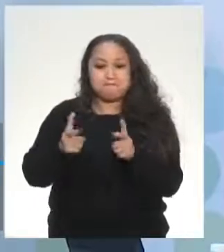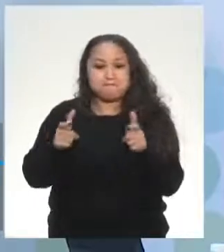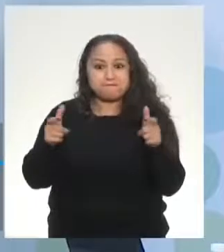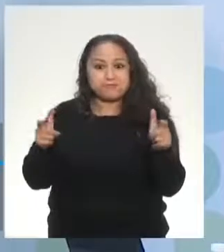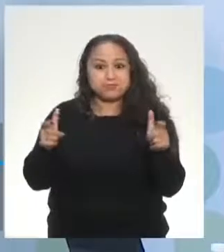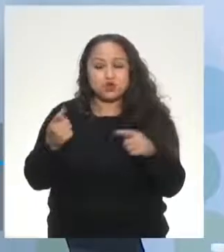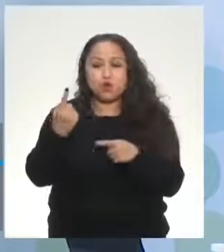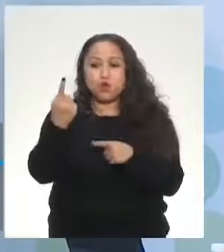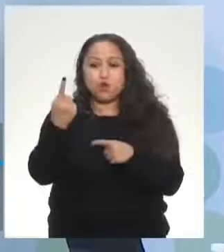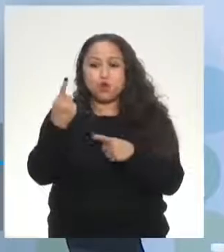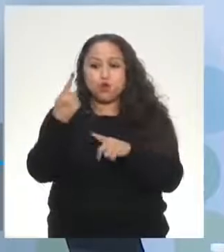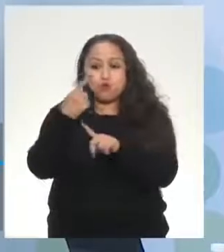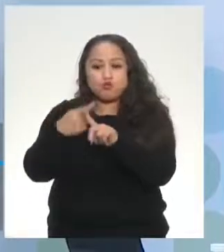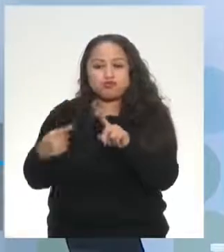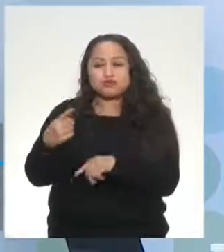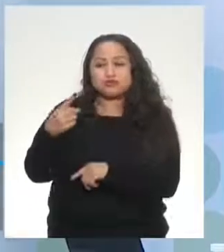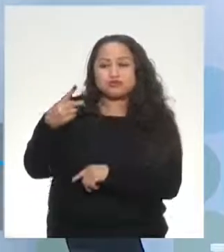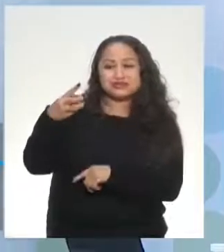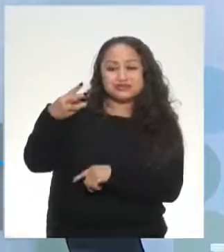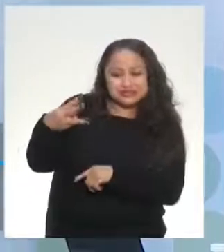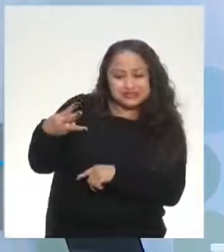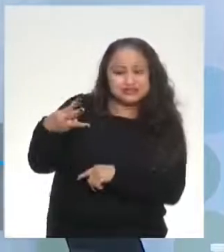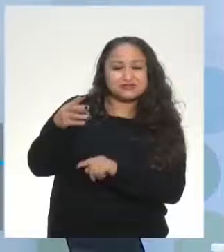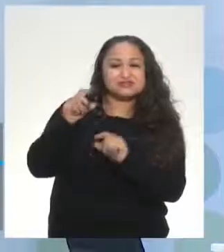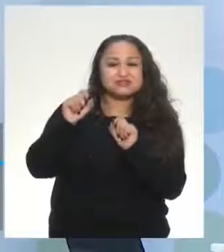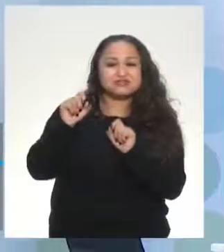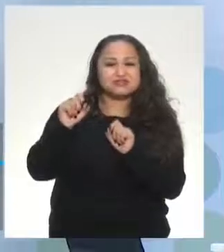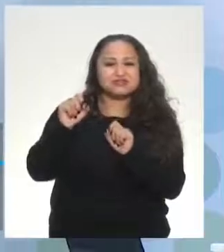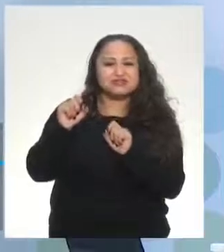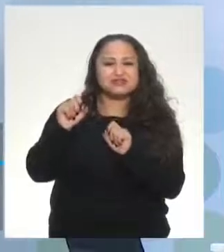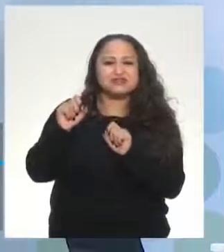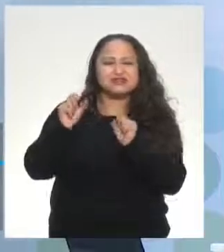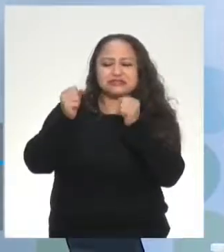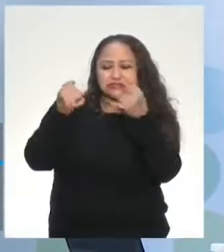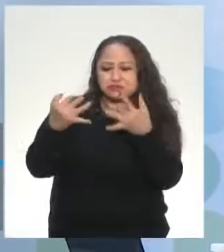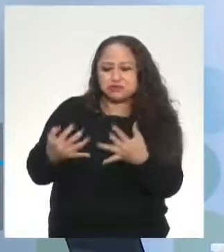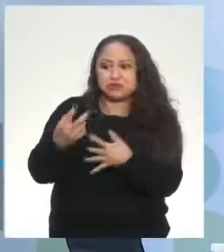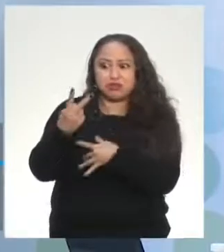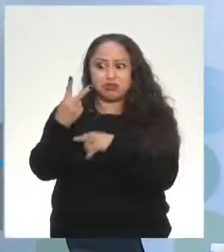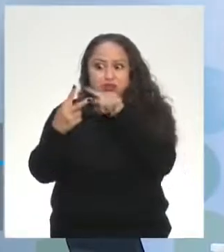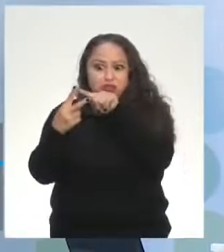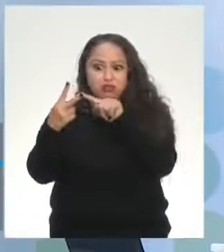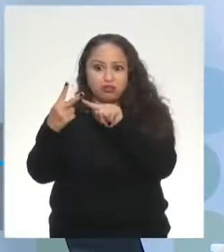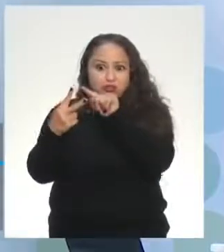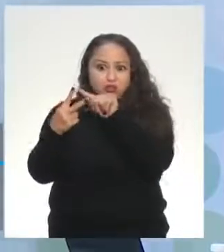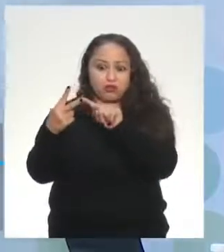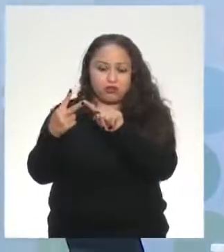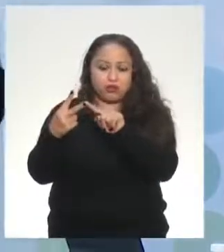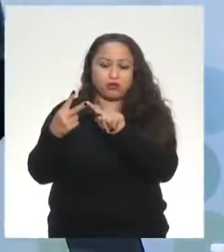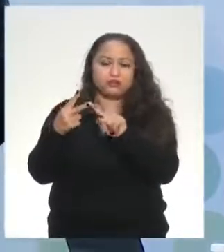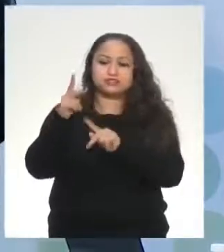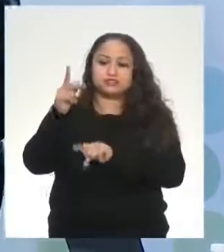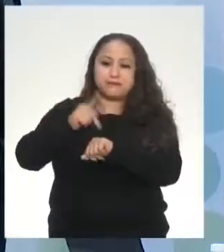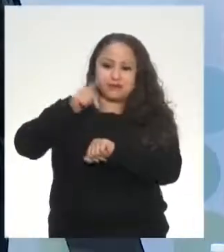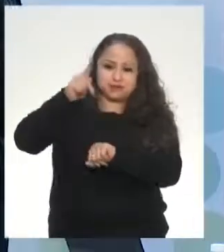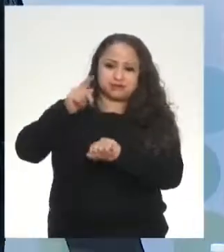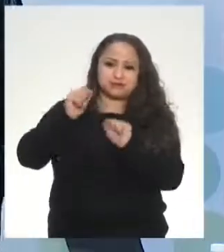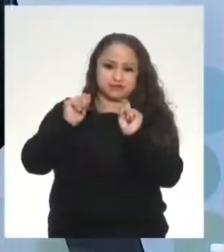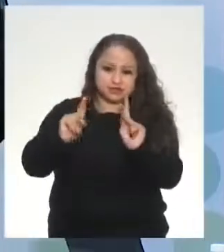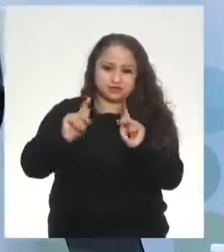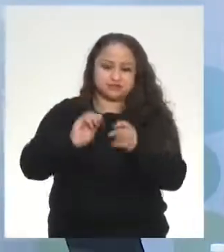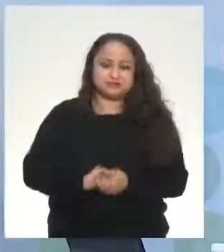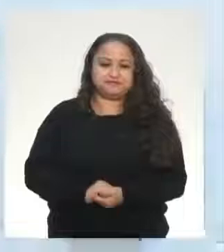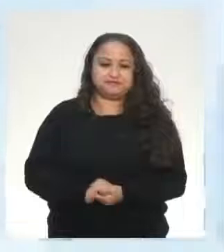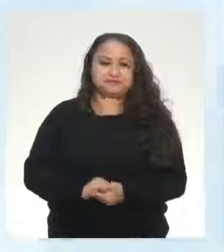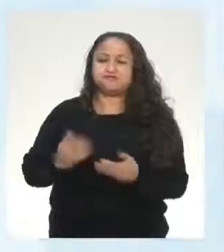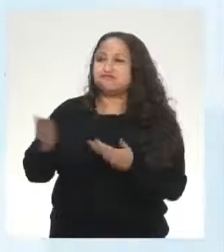de 1/3 da população mundial, falando somente de 2 países, tá certo? Vamos lá para a próxima tela. Nós